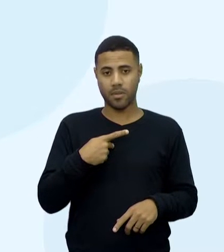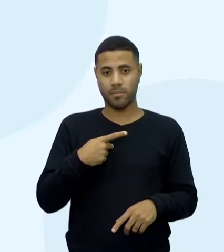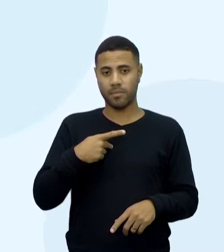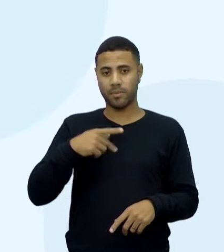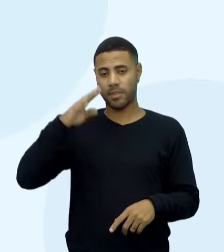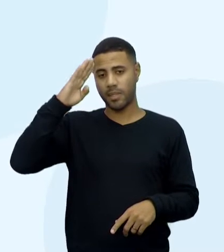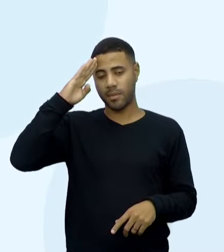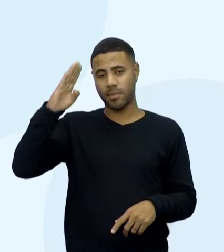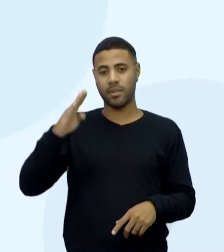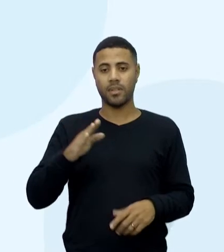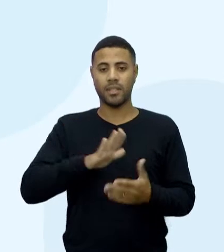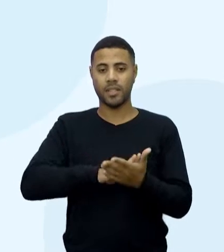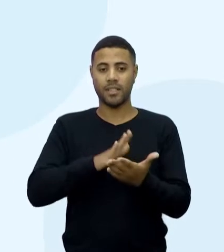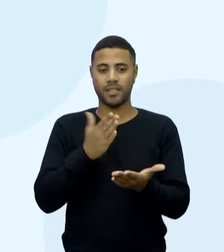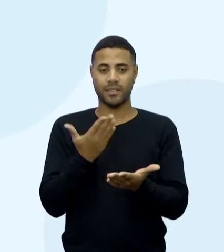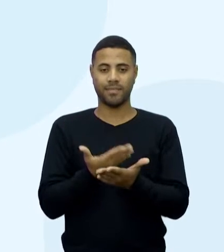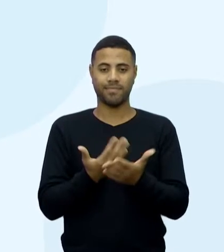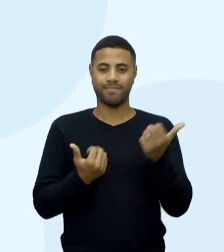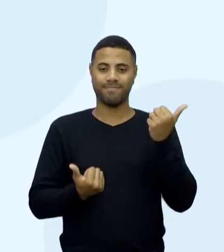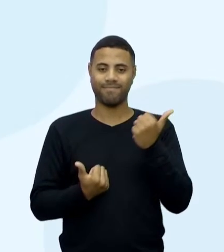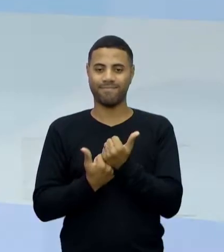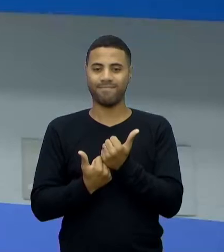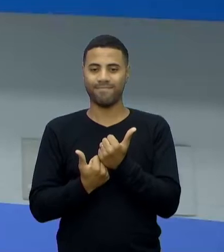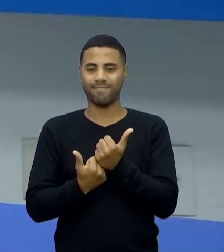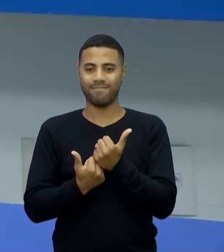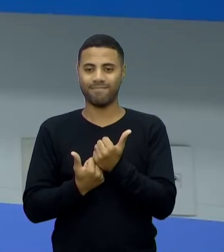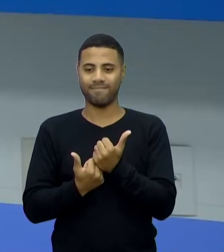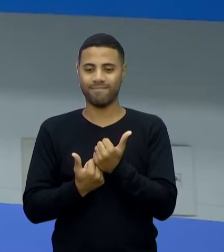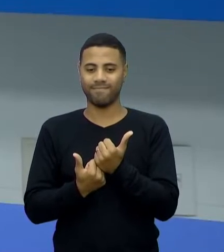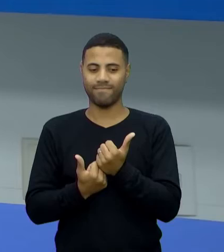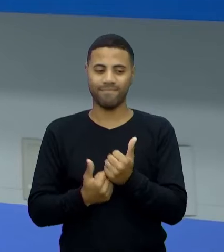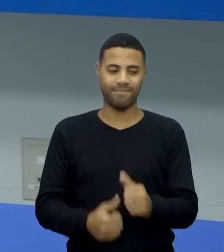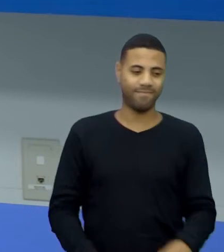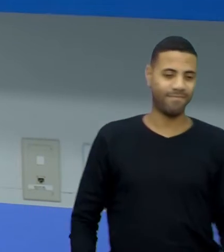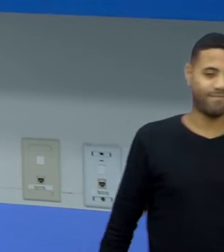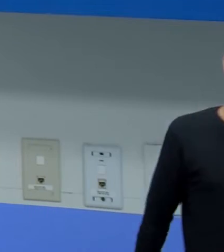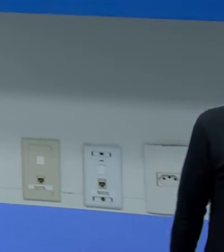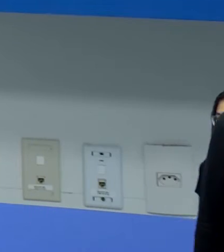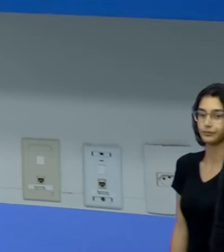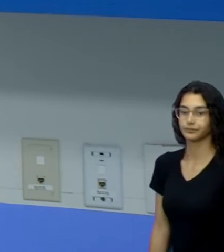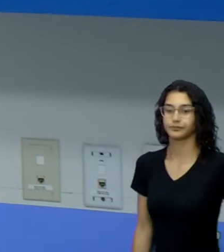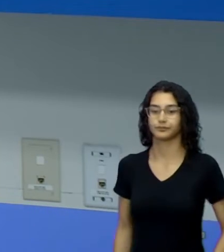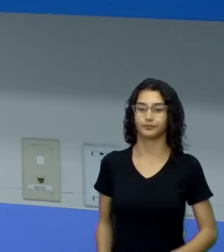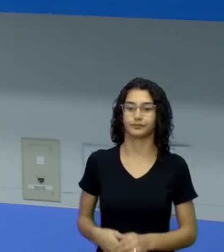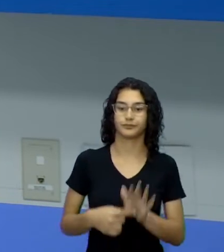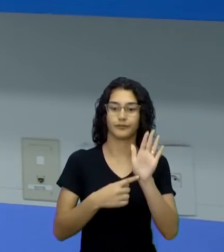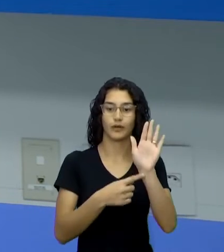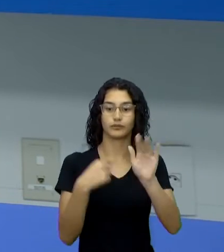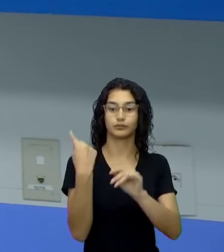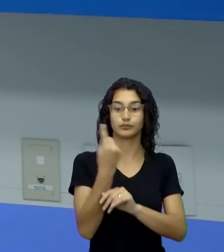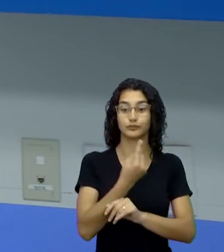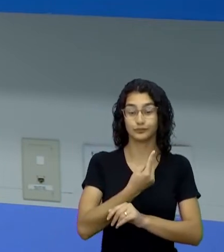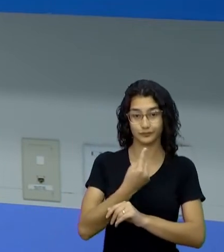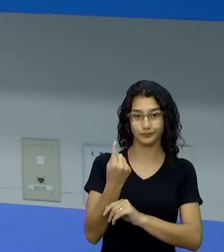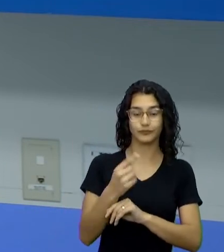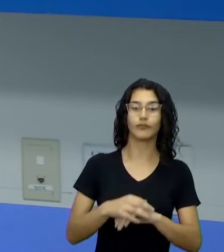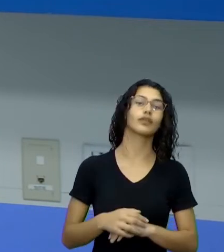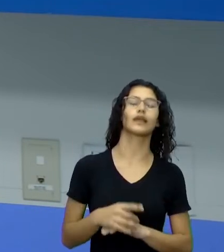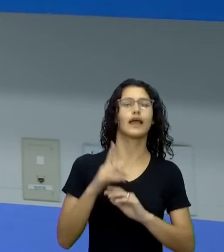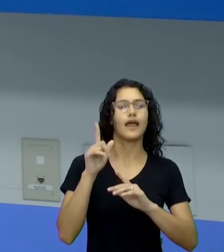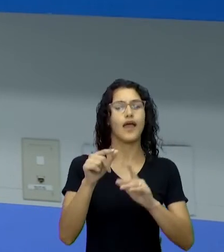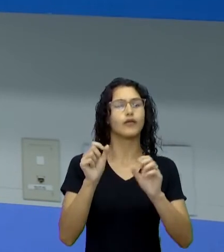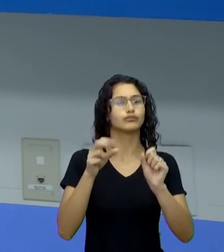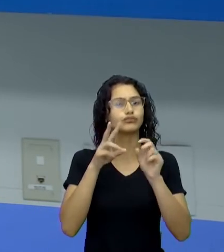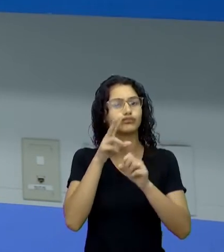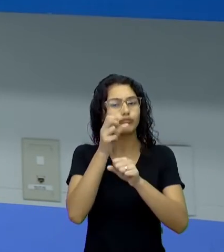e noção Então esse diagnóstico que o listr está fazendo pra gente ele é muito ele é muito